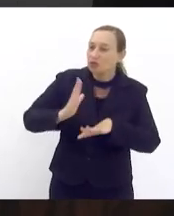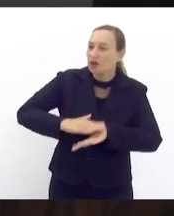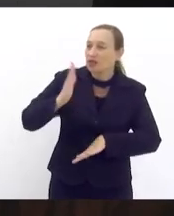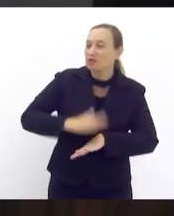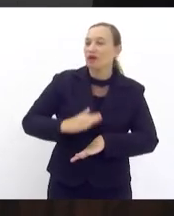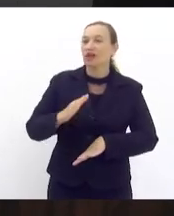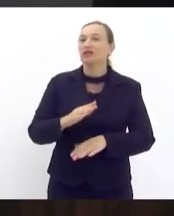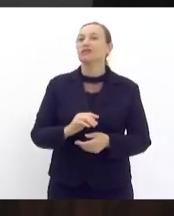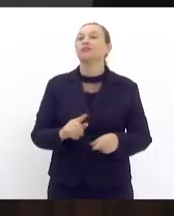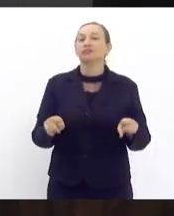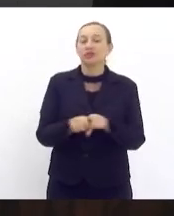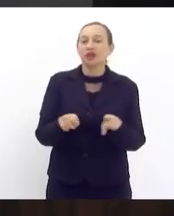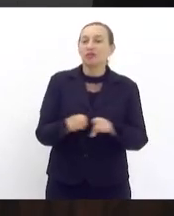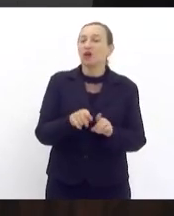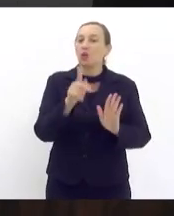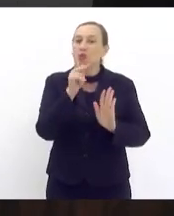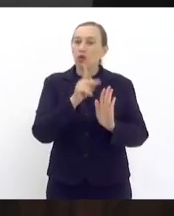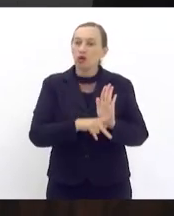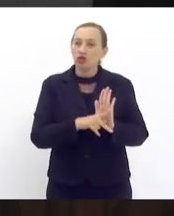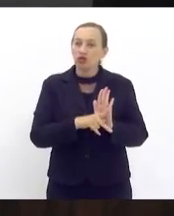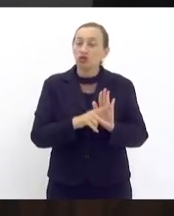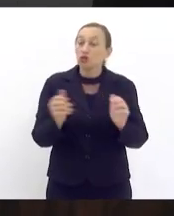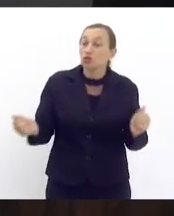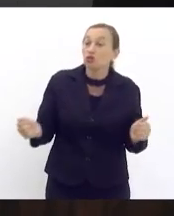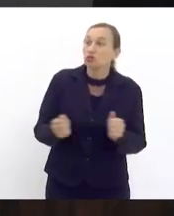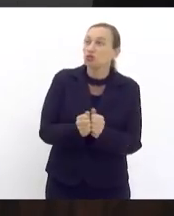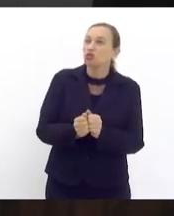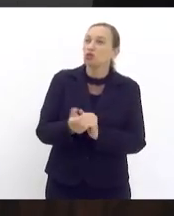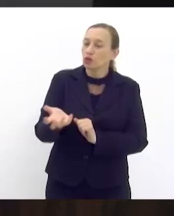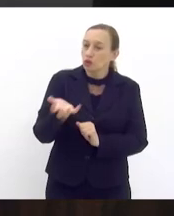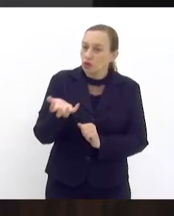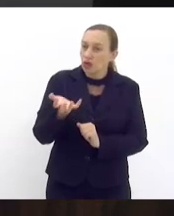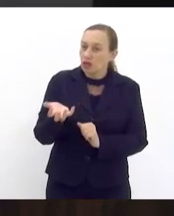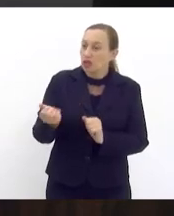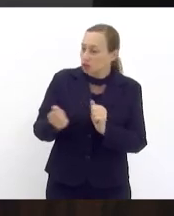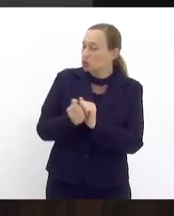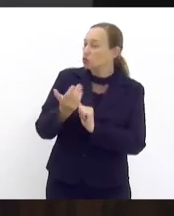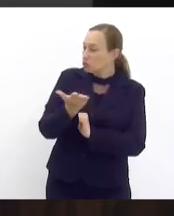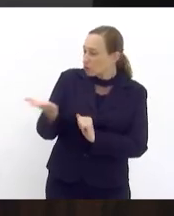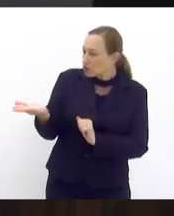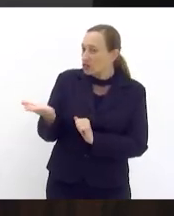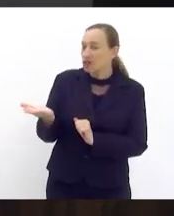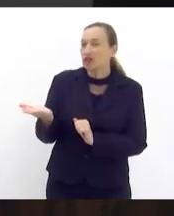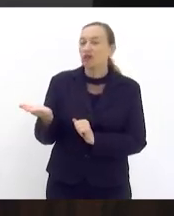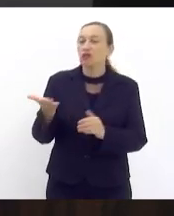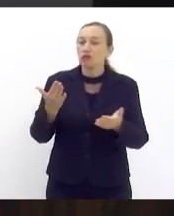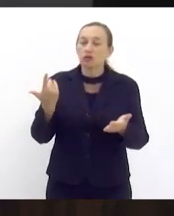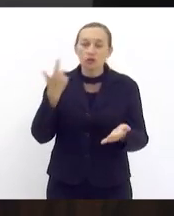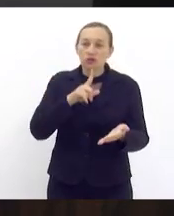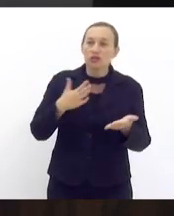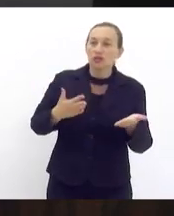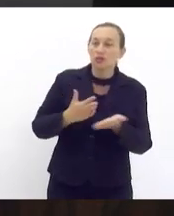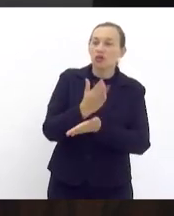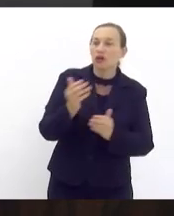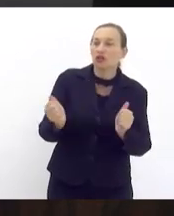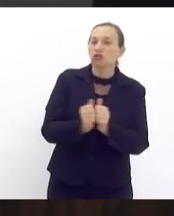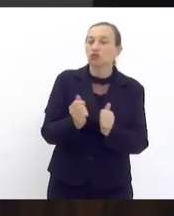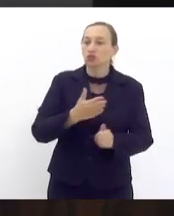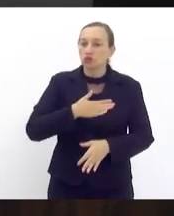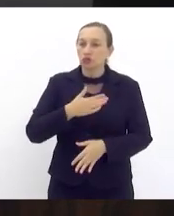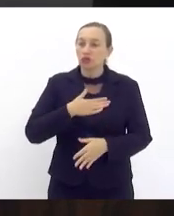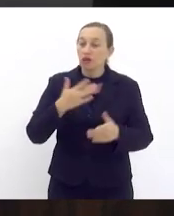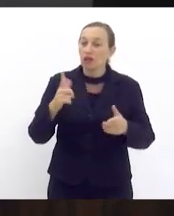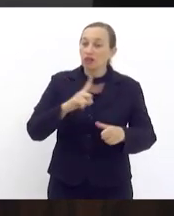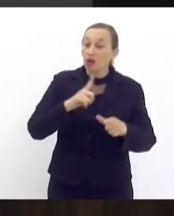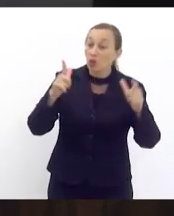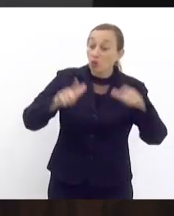tenham também um projeto junto que eu quero tá junto com vocês que vocês consigam aprovar junto comigo da gente ter um